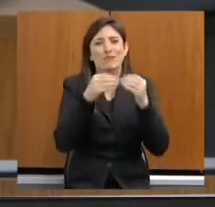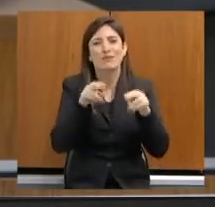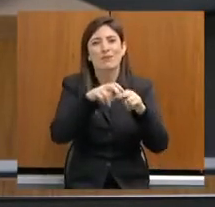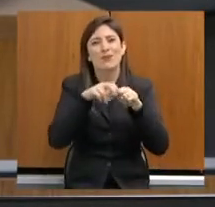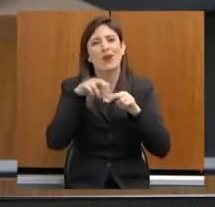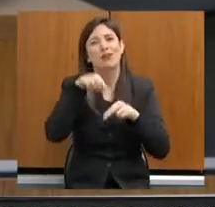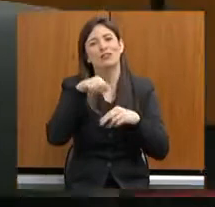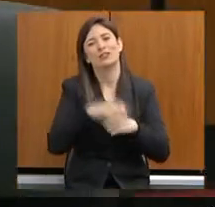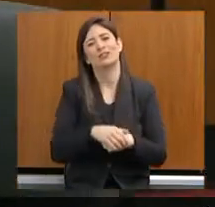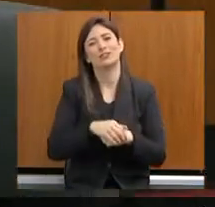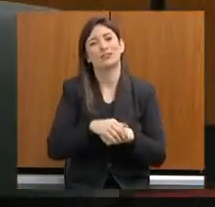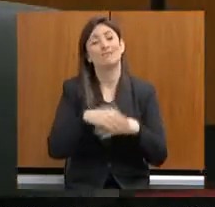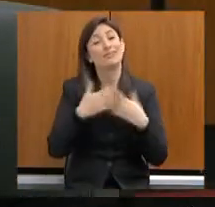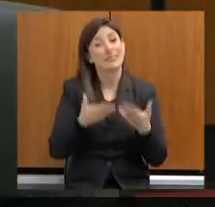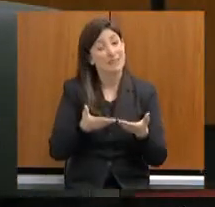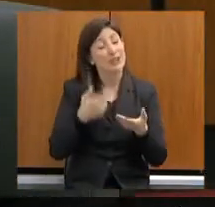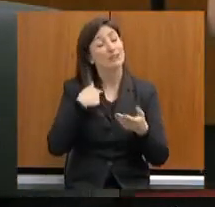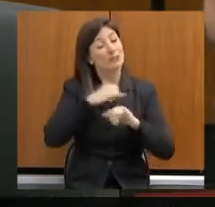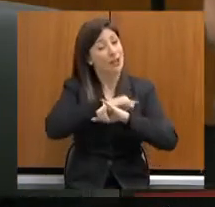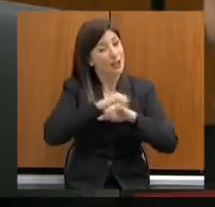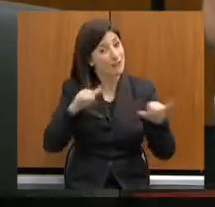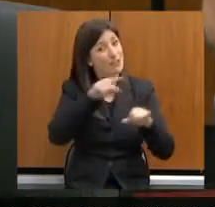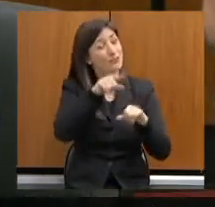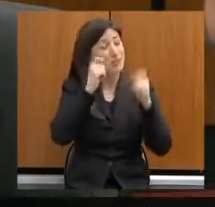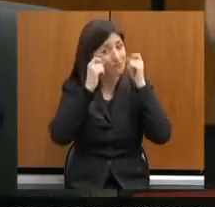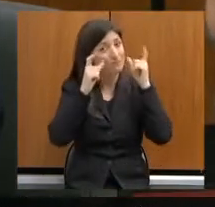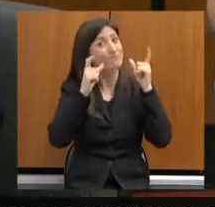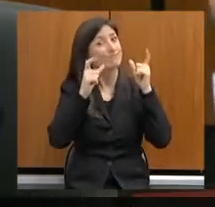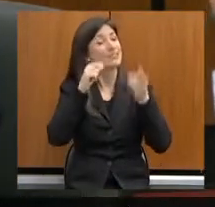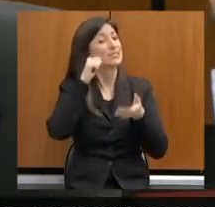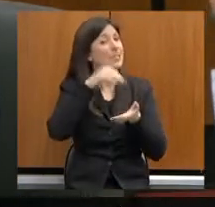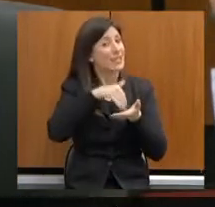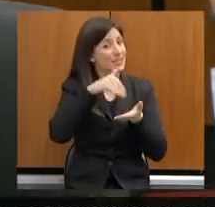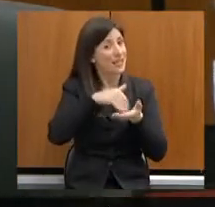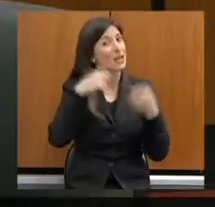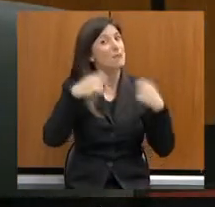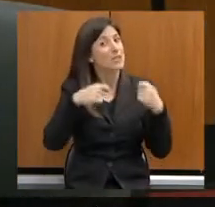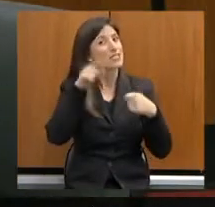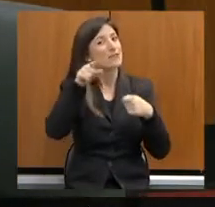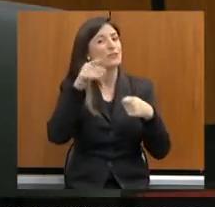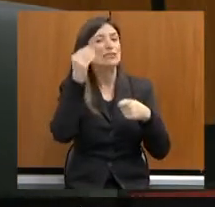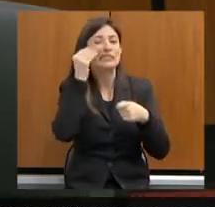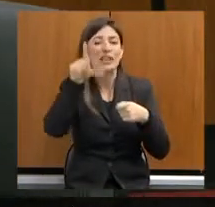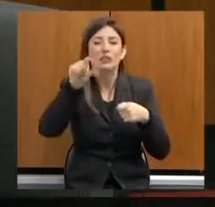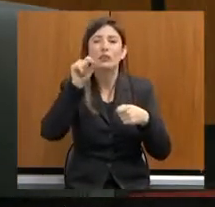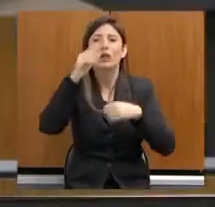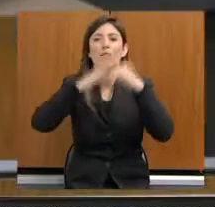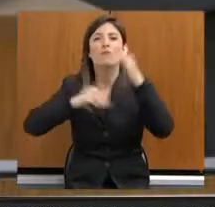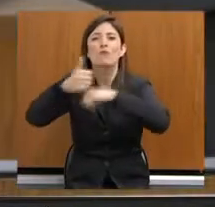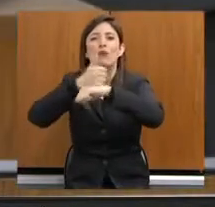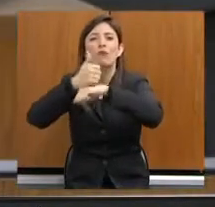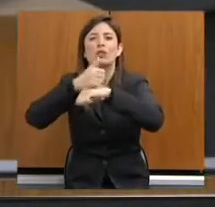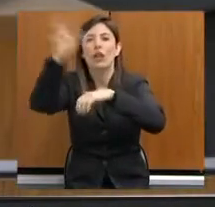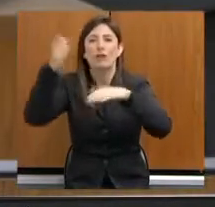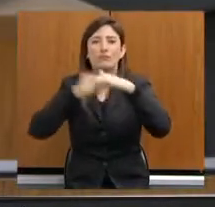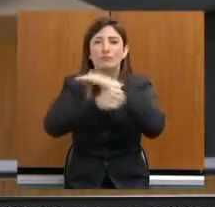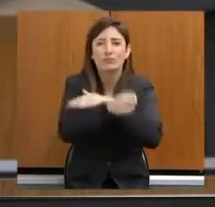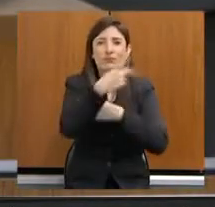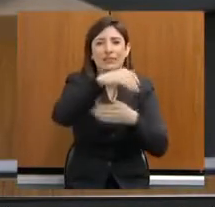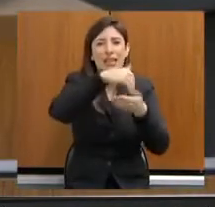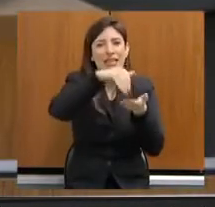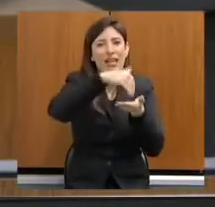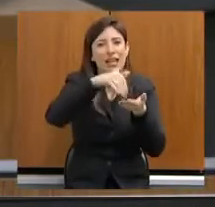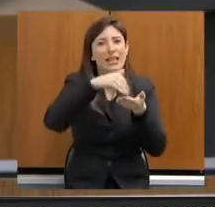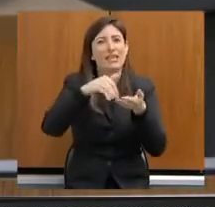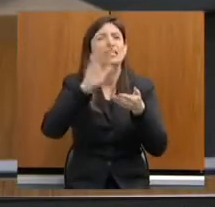alerta secretar coloque gente da sua secretaria e pelo Grande É O Amor de Deus São